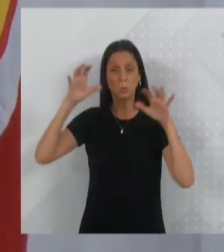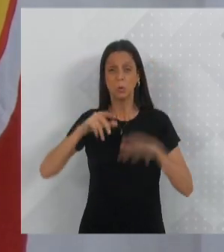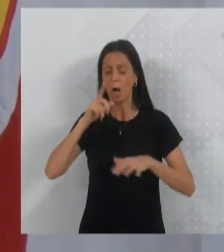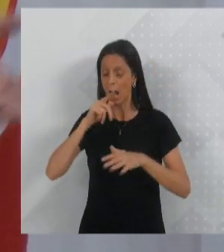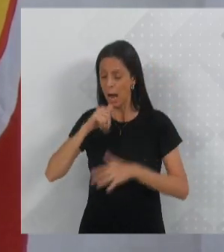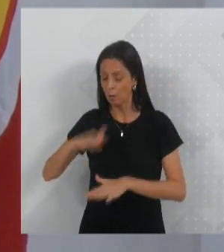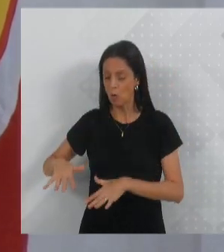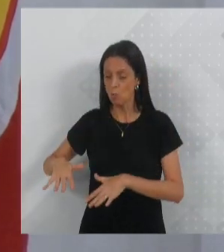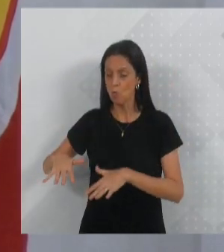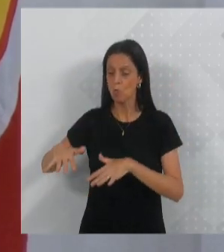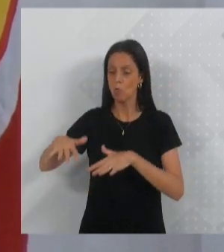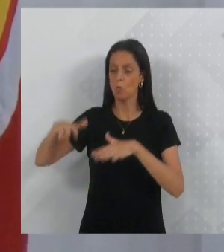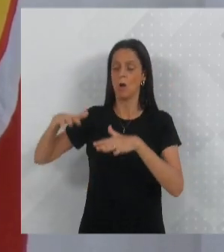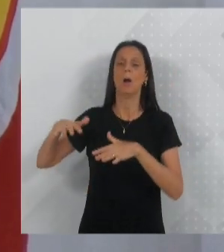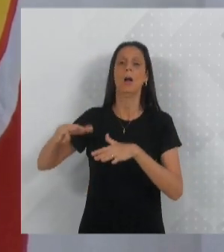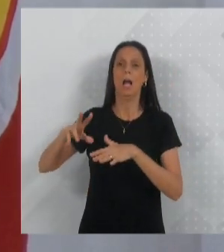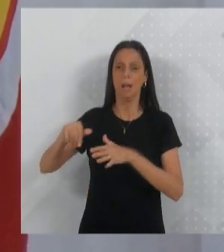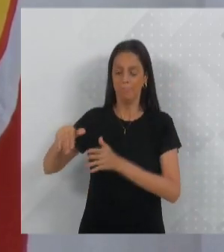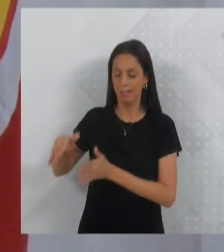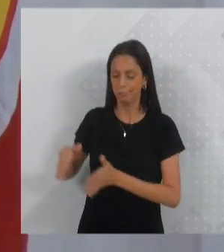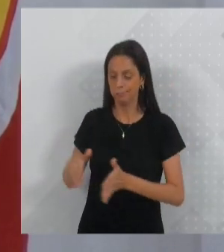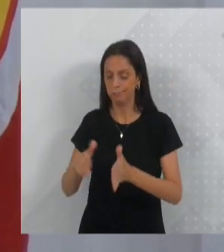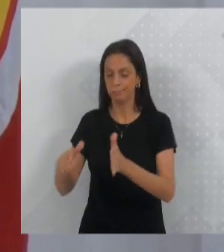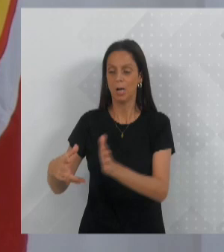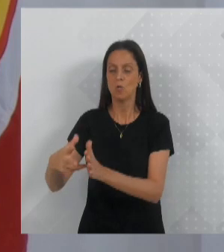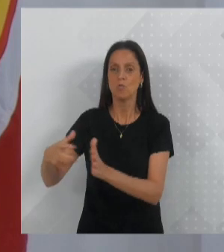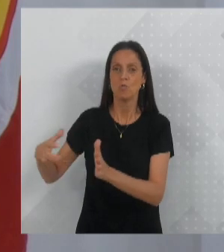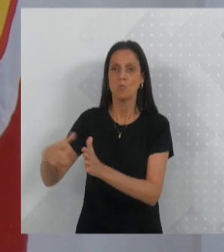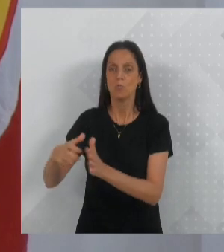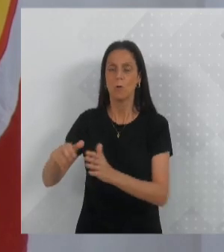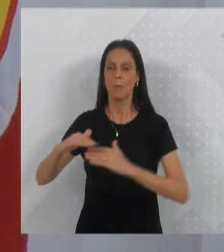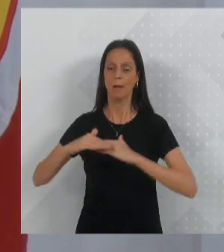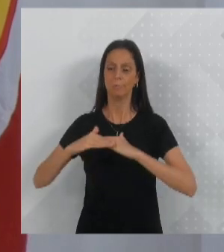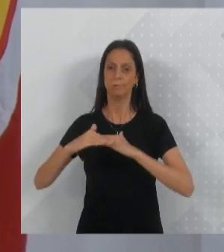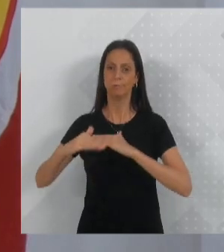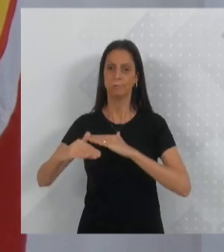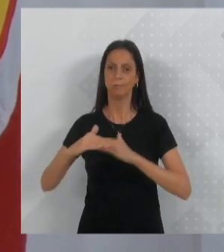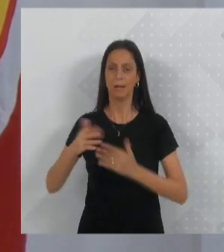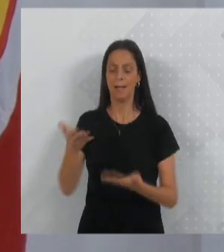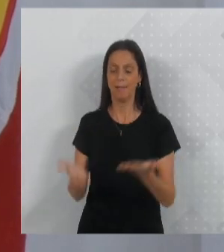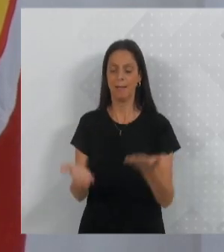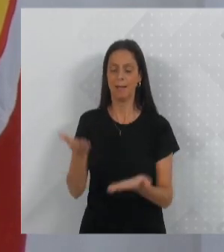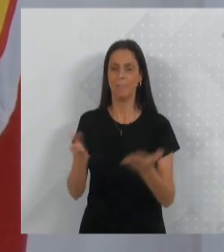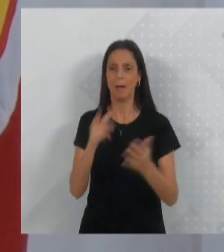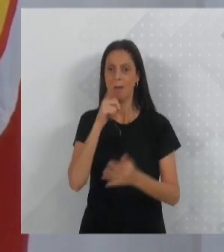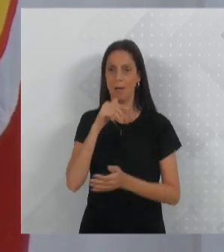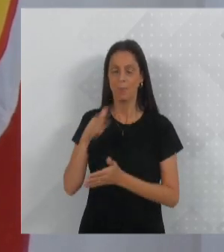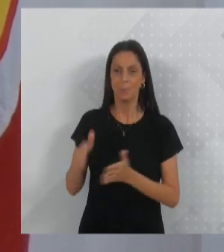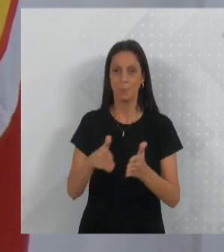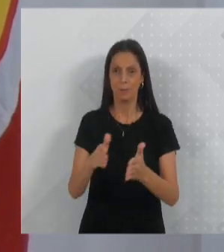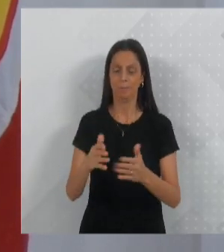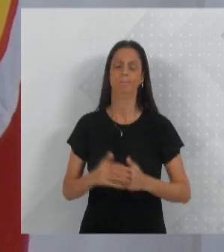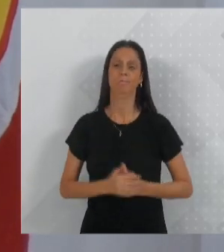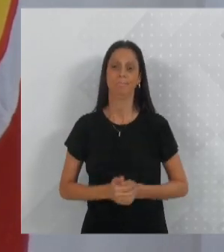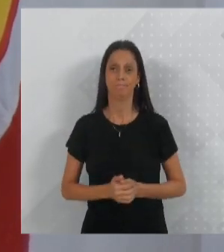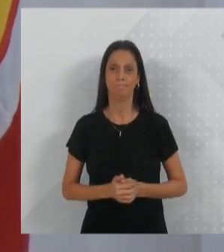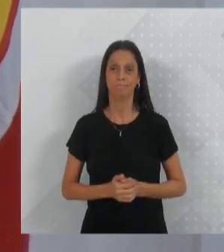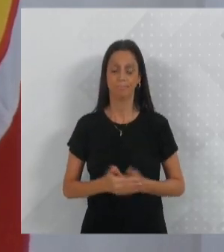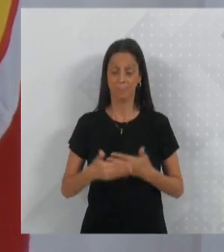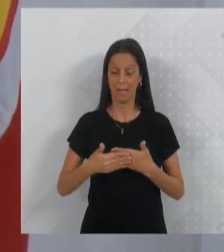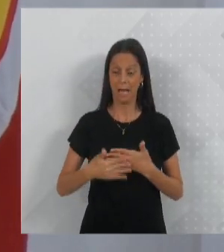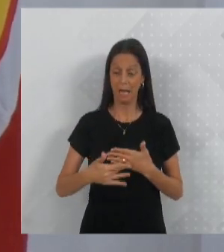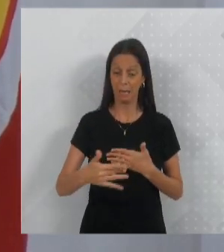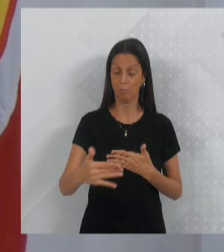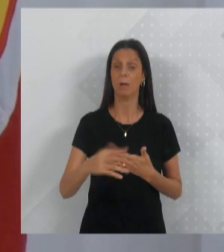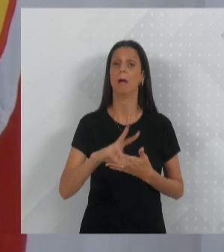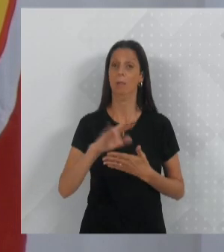a entrar para dentro para ser jogada lá para fora para dar aquele nível e também nós vamos ter daqui uns dias um problema Seríssimo